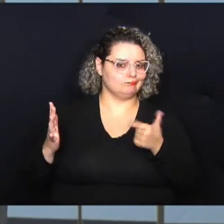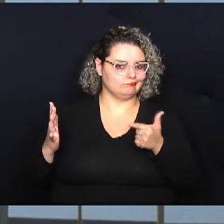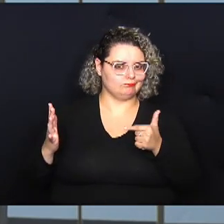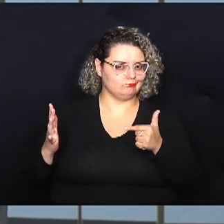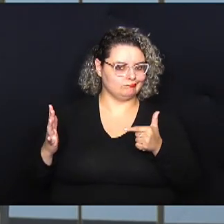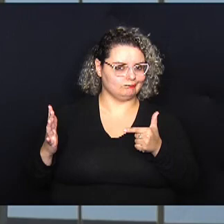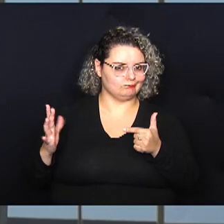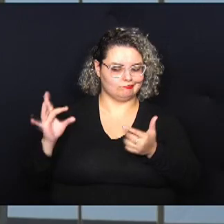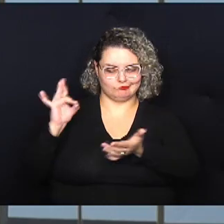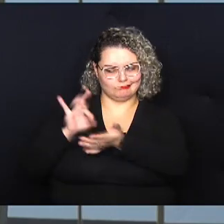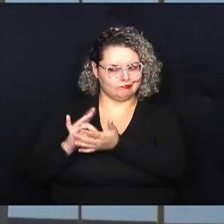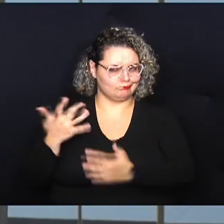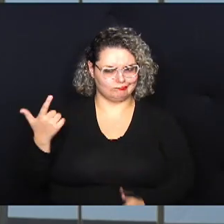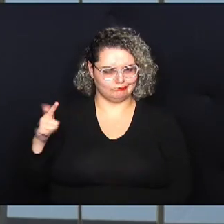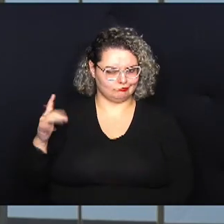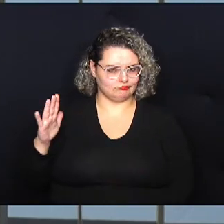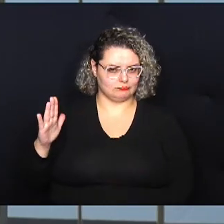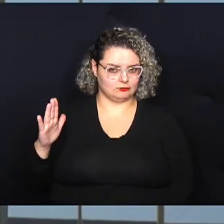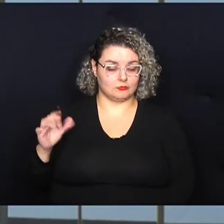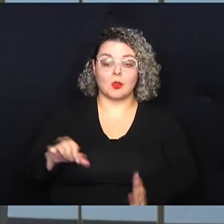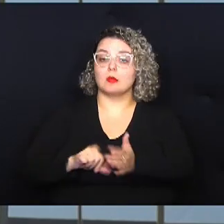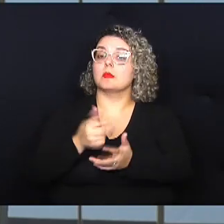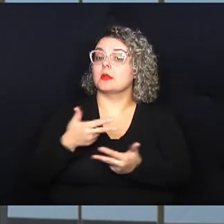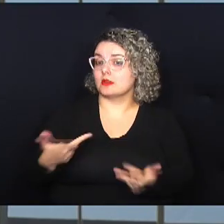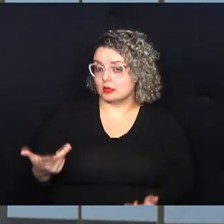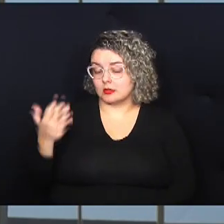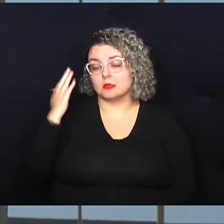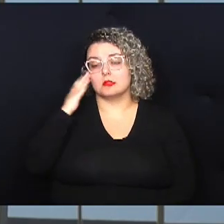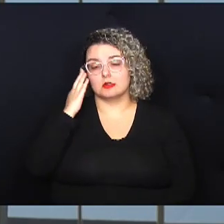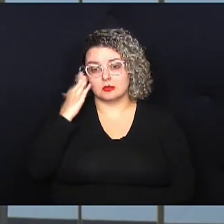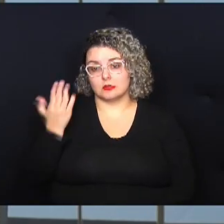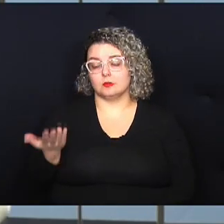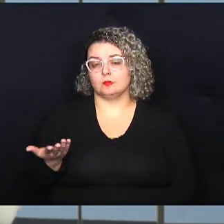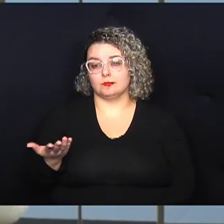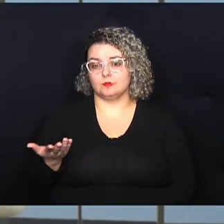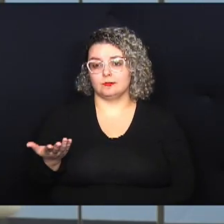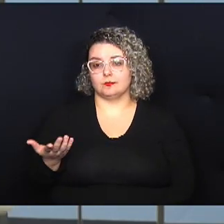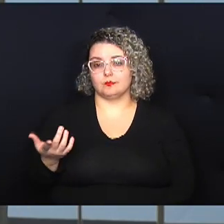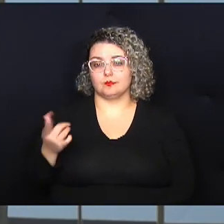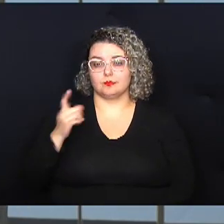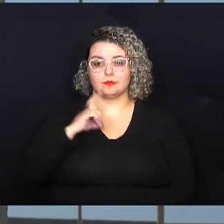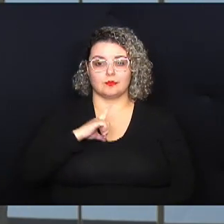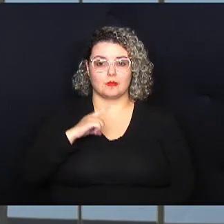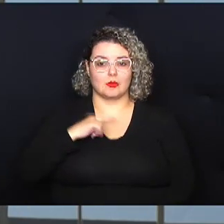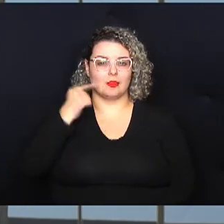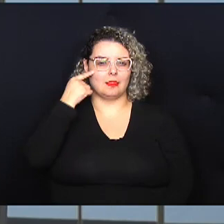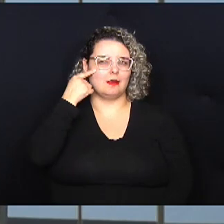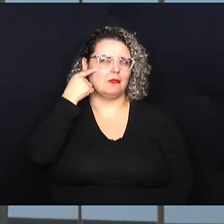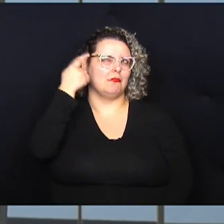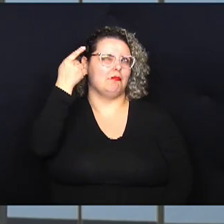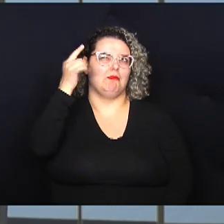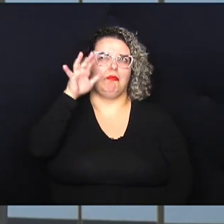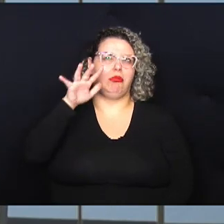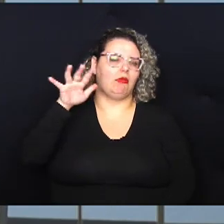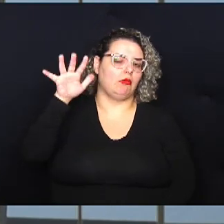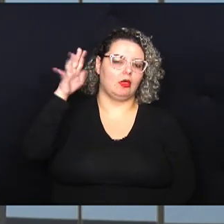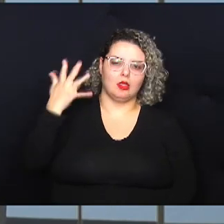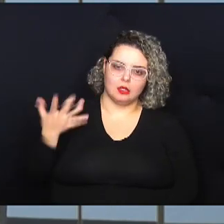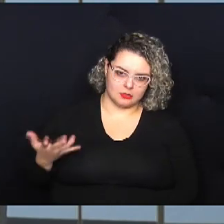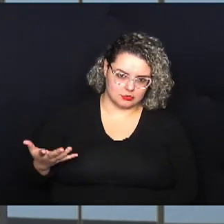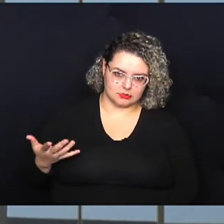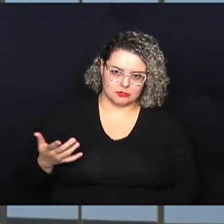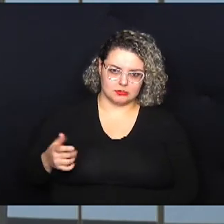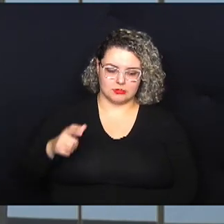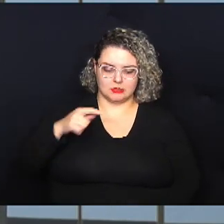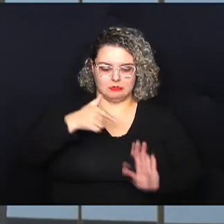primeira coisa que eu acho que a pessoa tem que entender. Né? Porque existe uma idealização da pessoa que está sendo